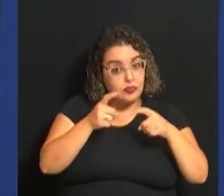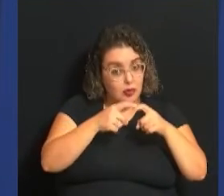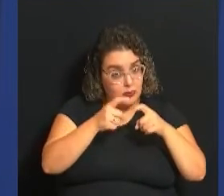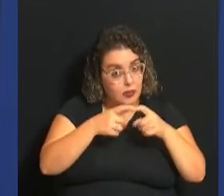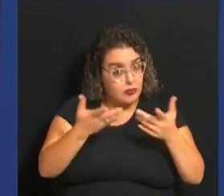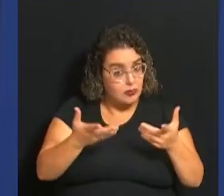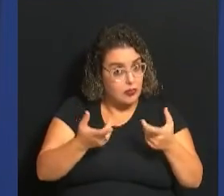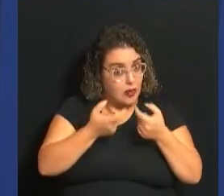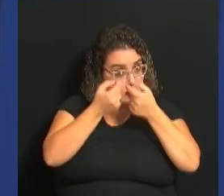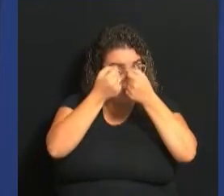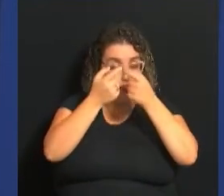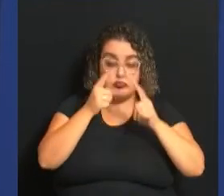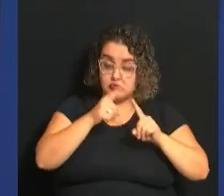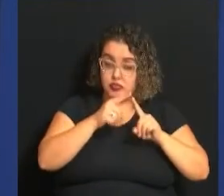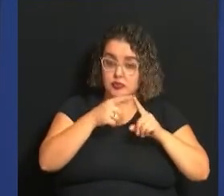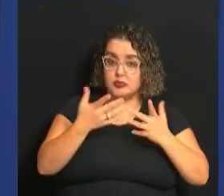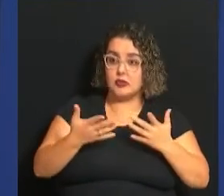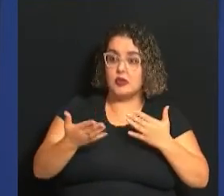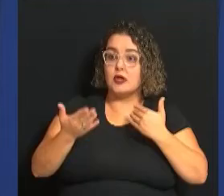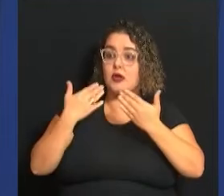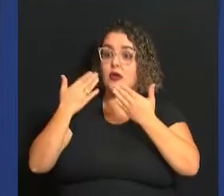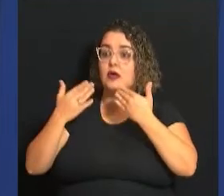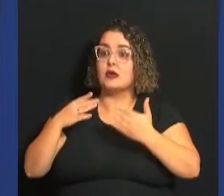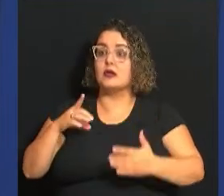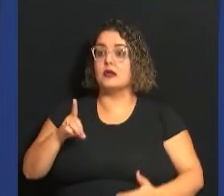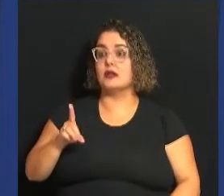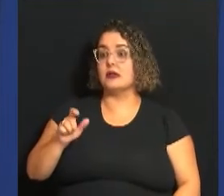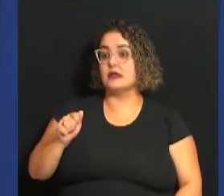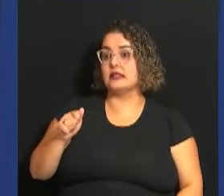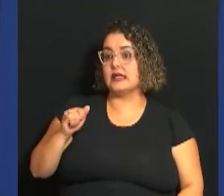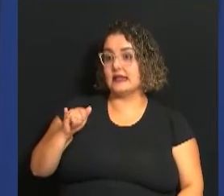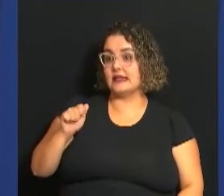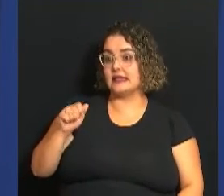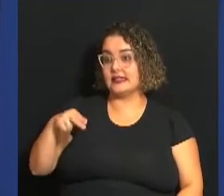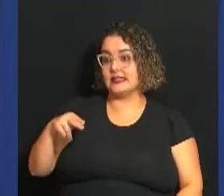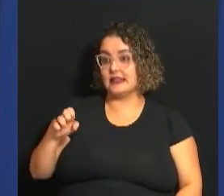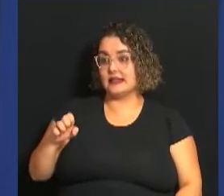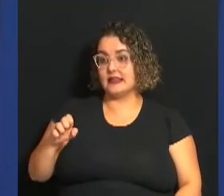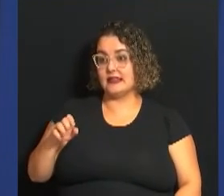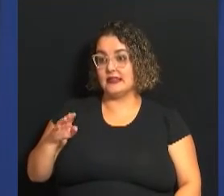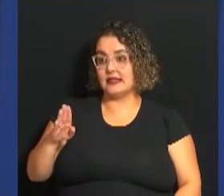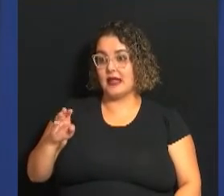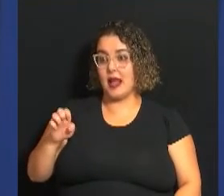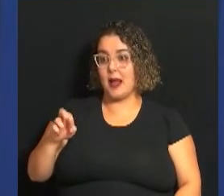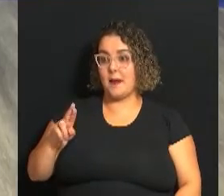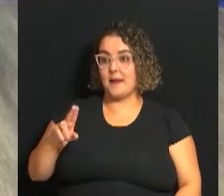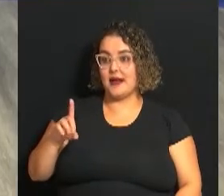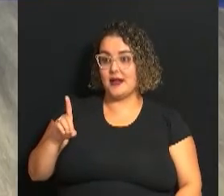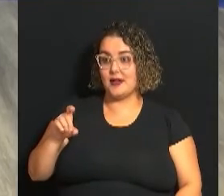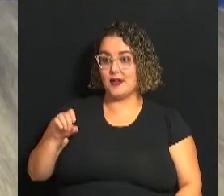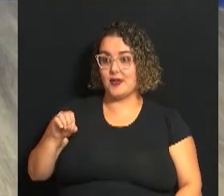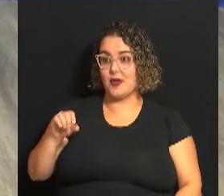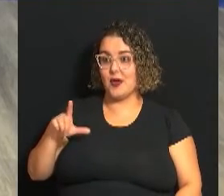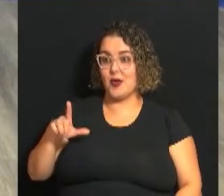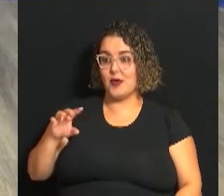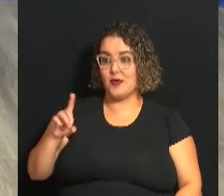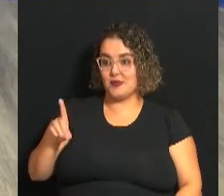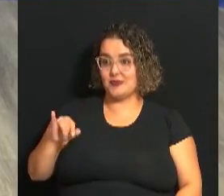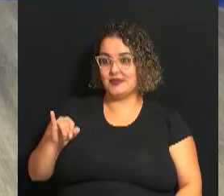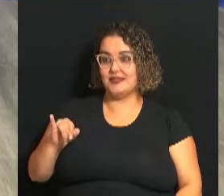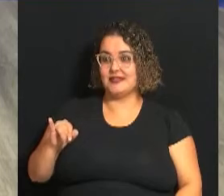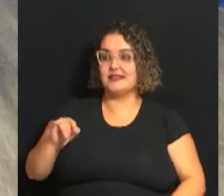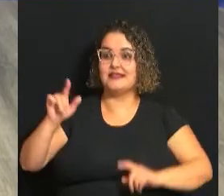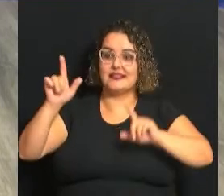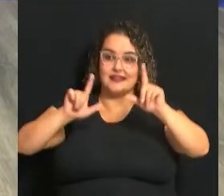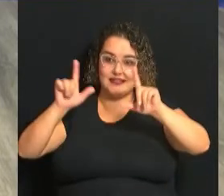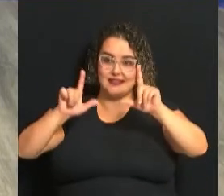câncer e agora eu vou conversar com a Daiane Berdoldi, é esse seu nome, né? Ela que tá aqui na tela comigo, como